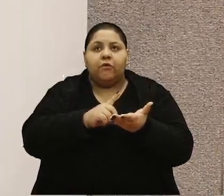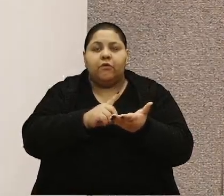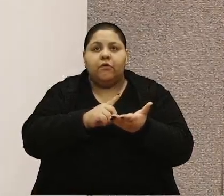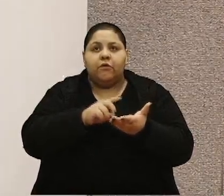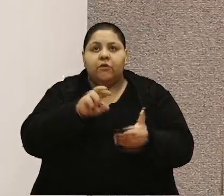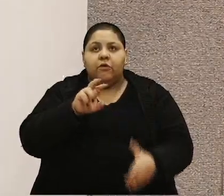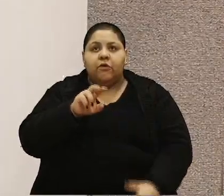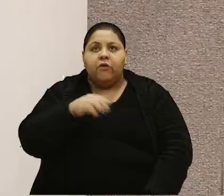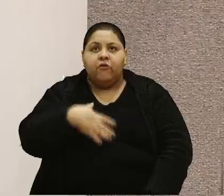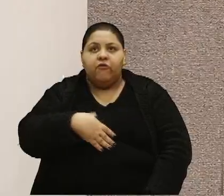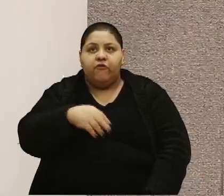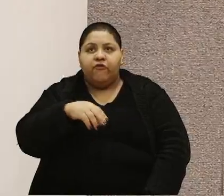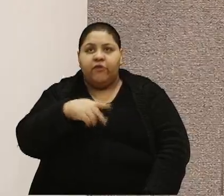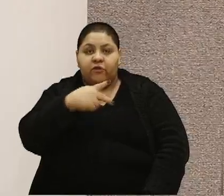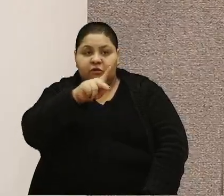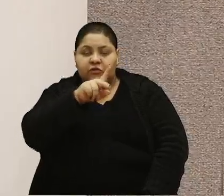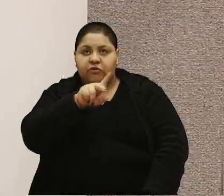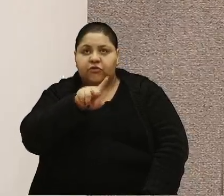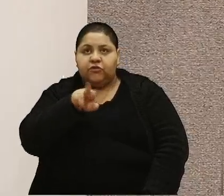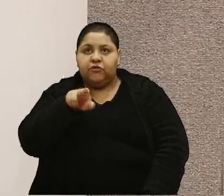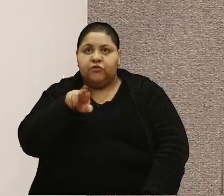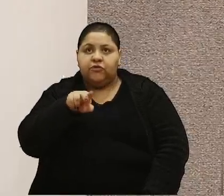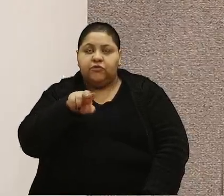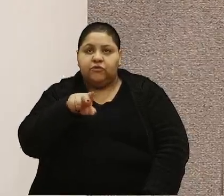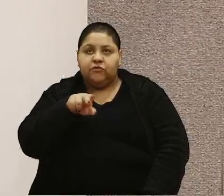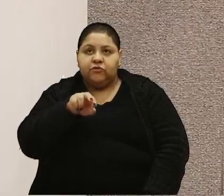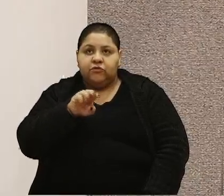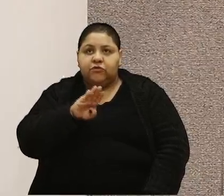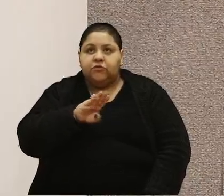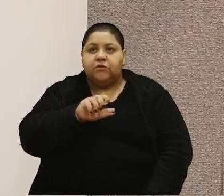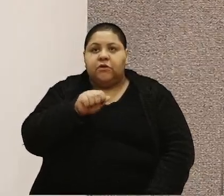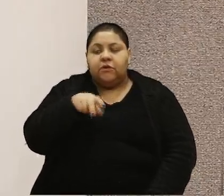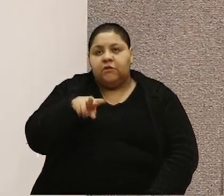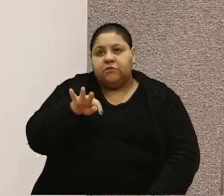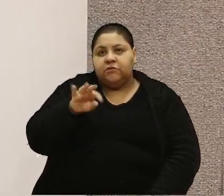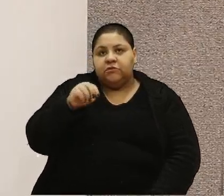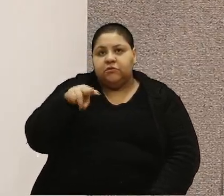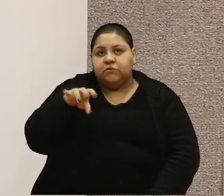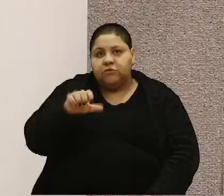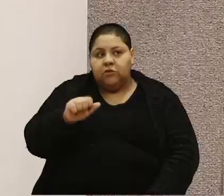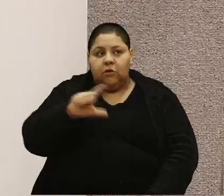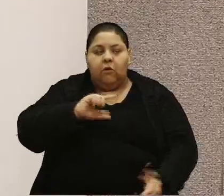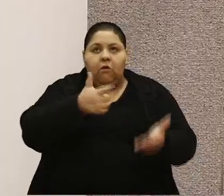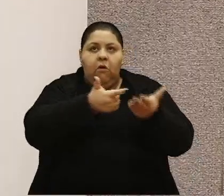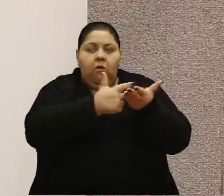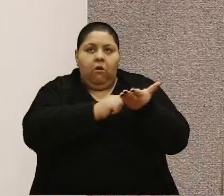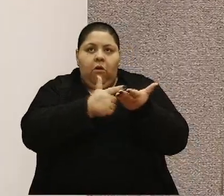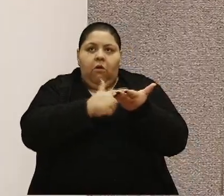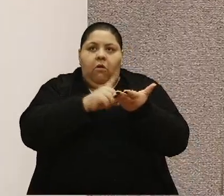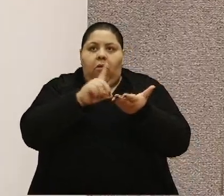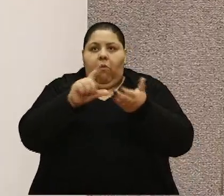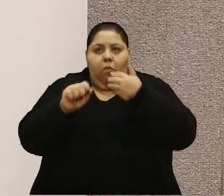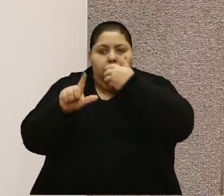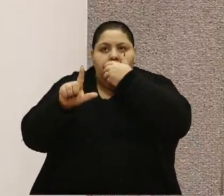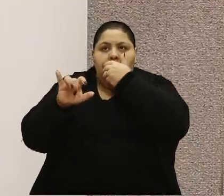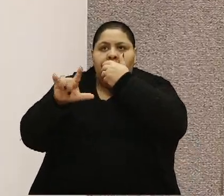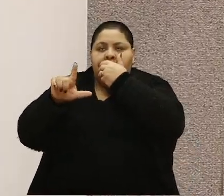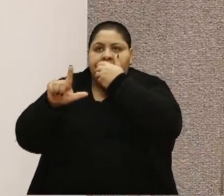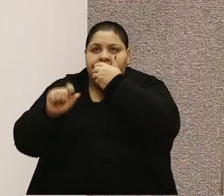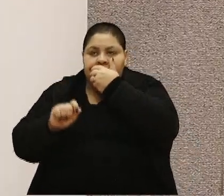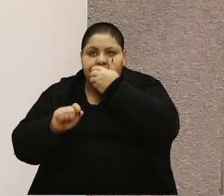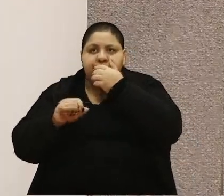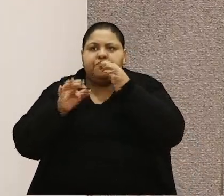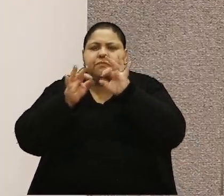filha de sua amiga também, Antônia, né, a baiana mais caxiense que nós conhecemos. Então aqui está o livro da Dalila Nunes, do Diagnóstico à